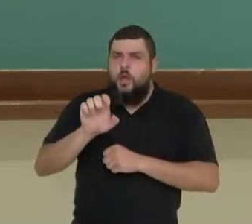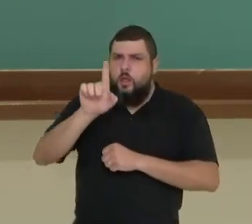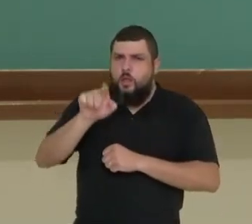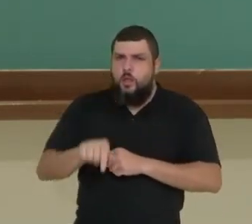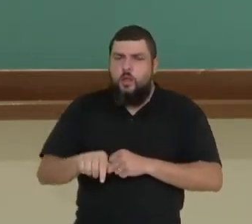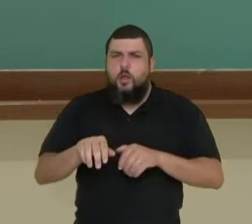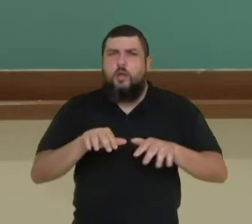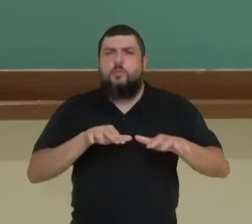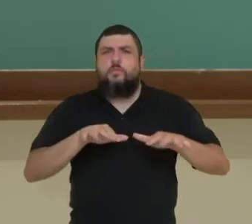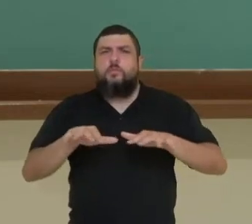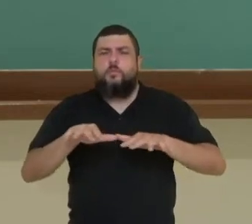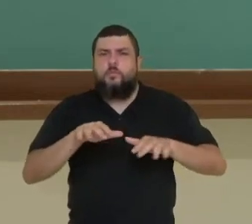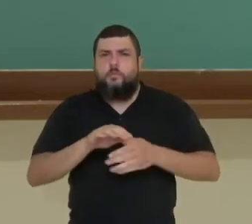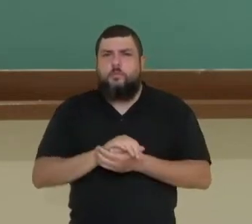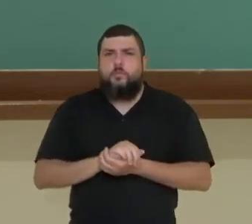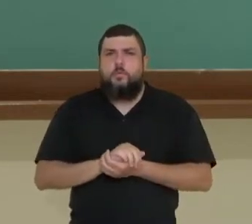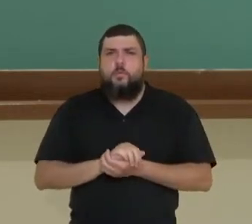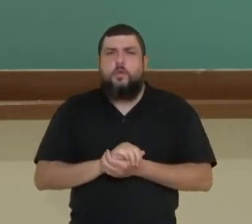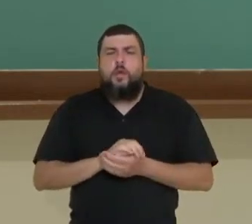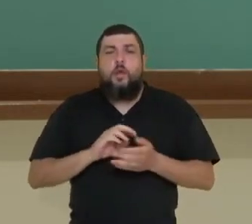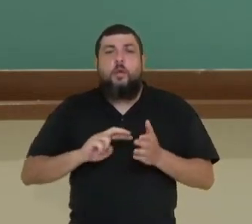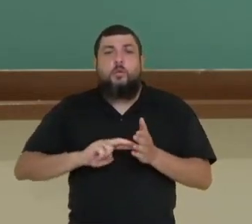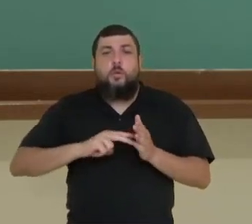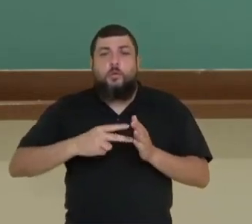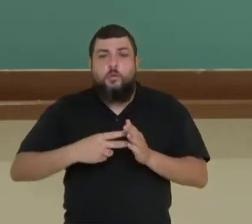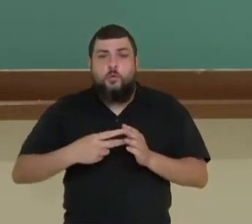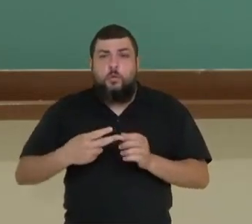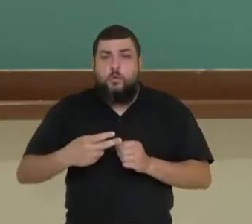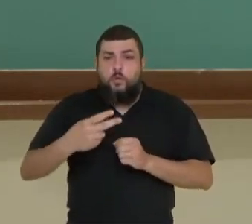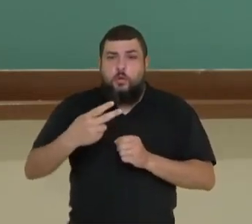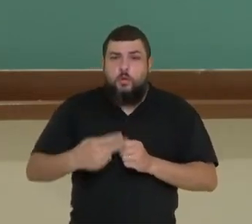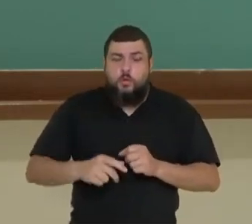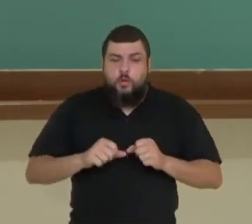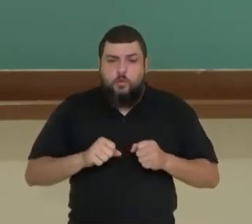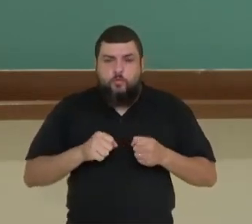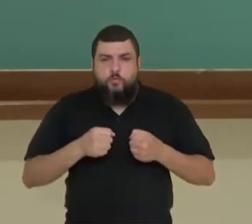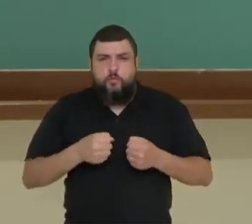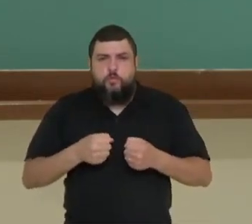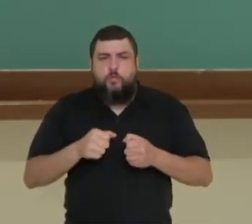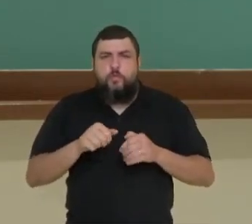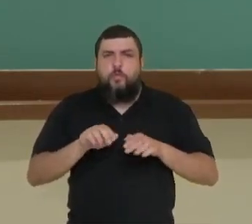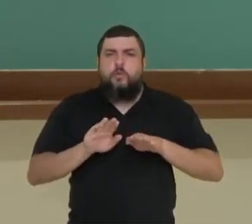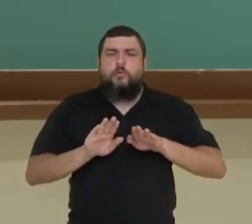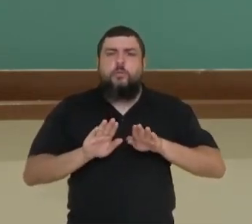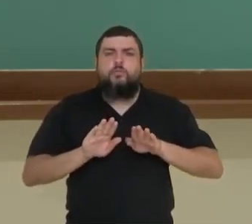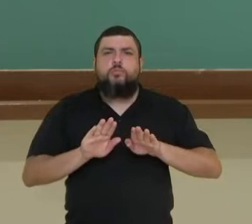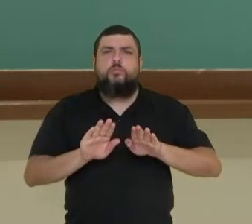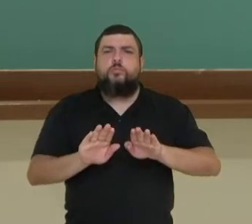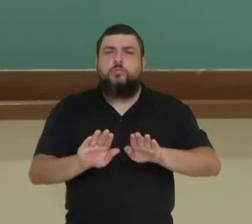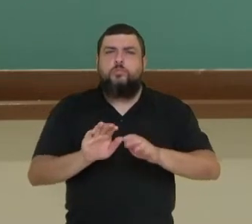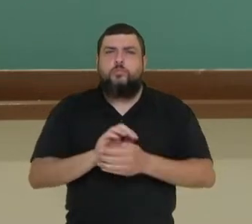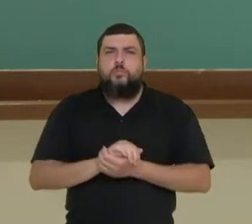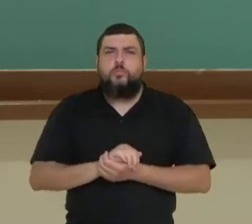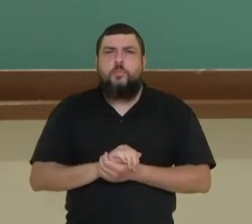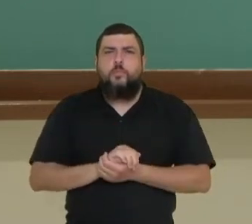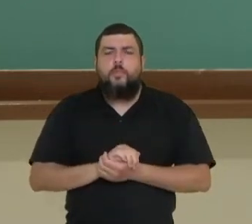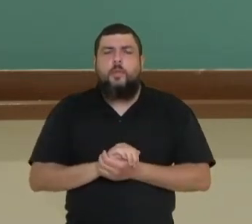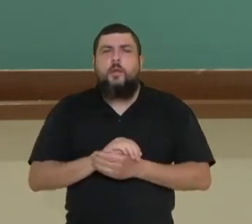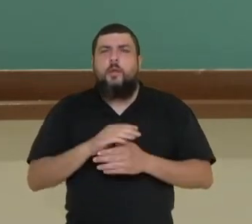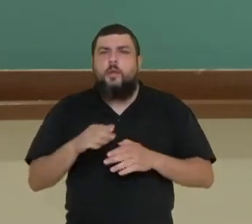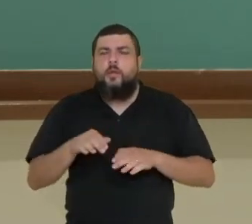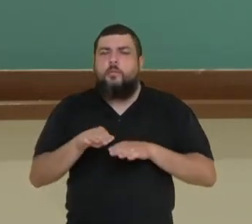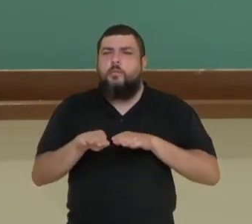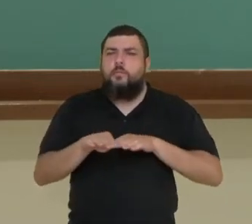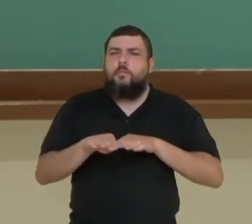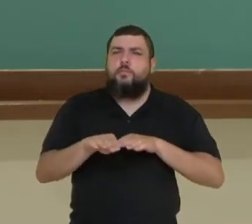seja, a sua potencialidade de gerar o movimento e o próprio movimento em si. Então, o primeiro deles que a gente tem